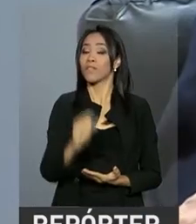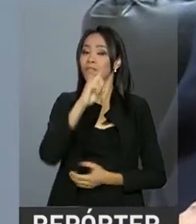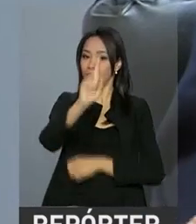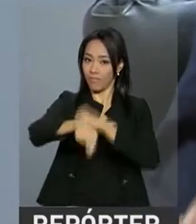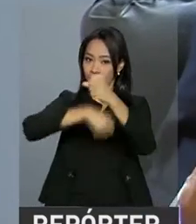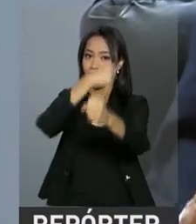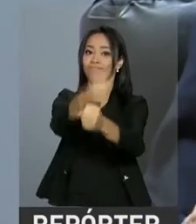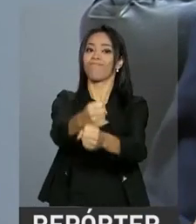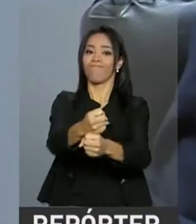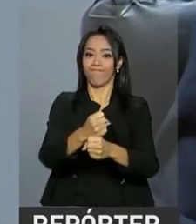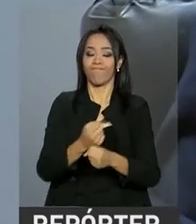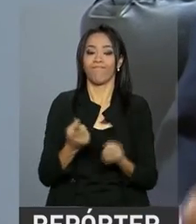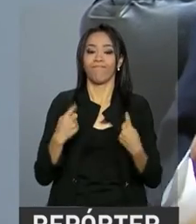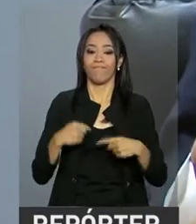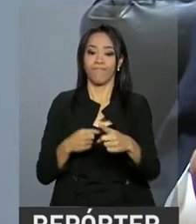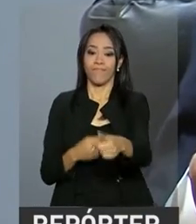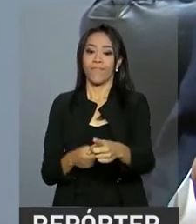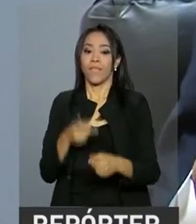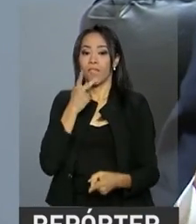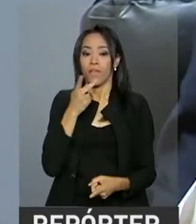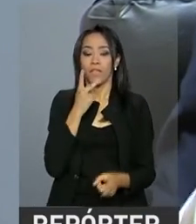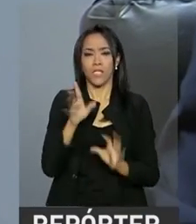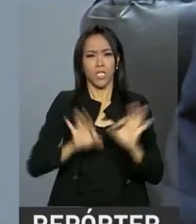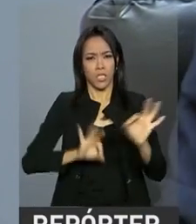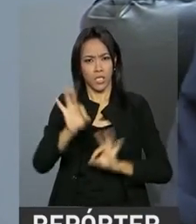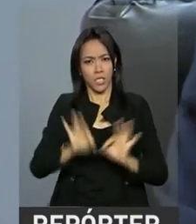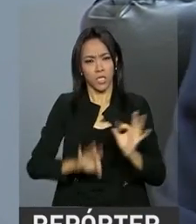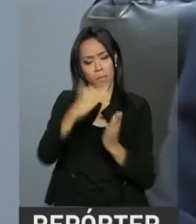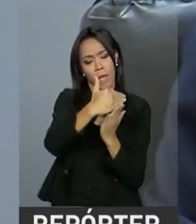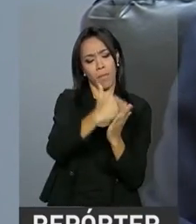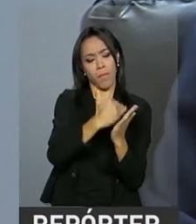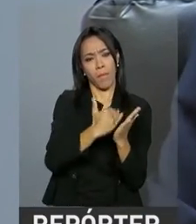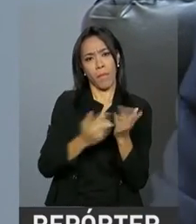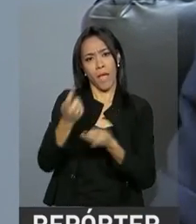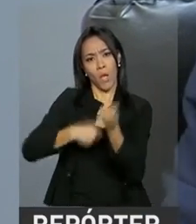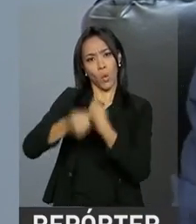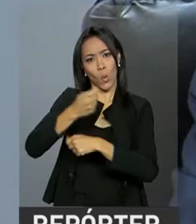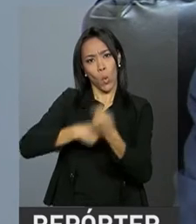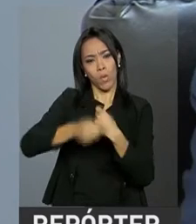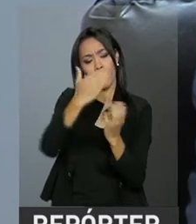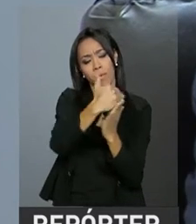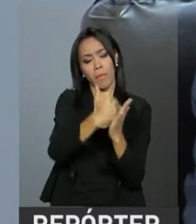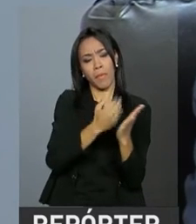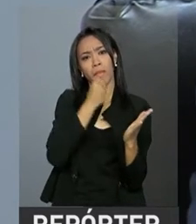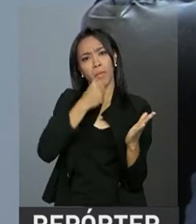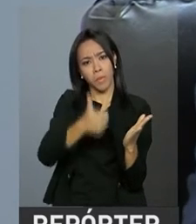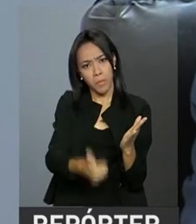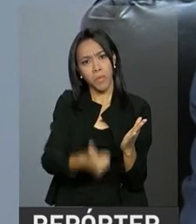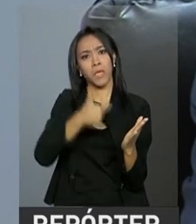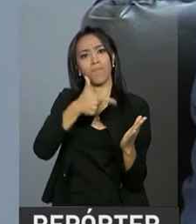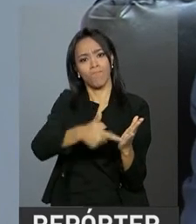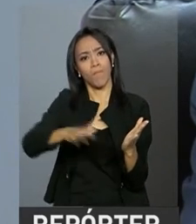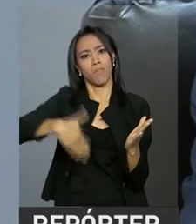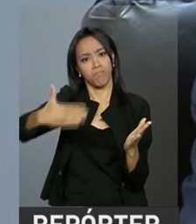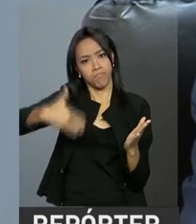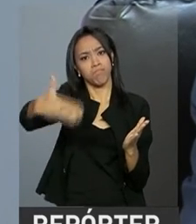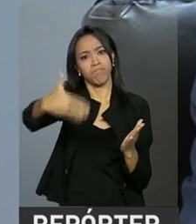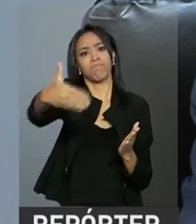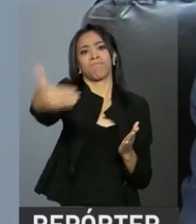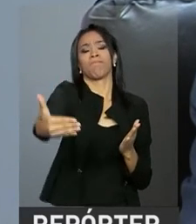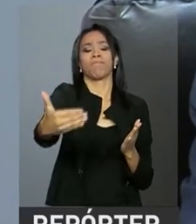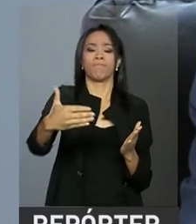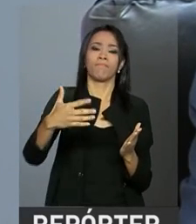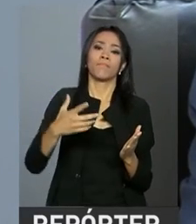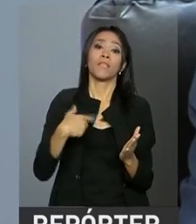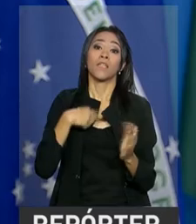A agenda econômica prossegue normalmente, bem-sucedida, inabalável, de acordo